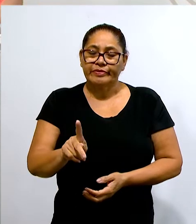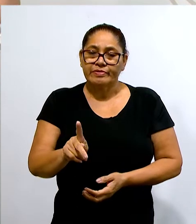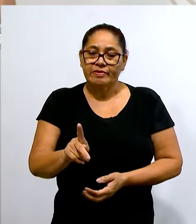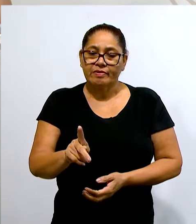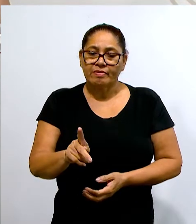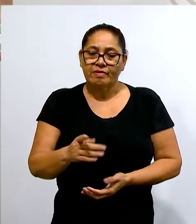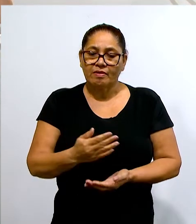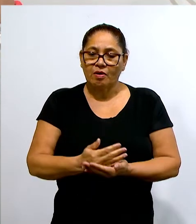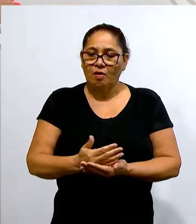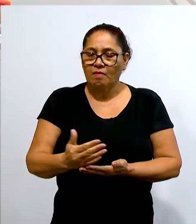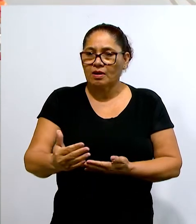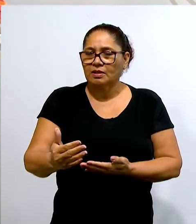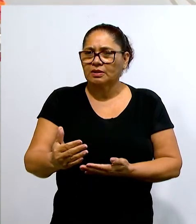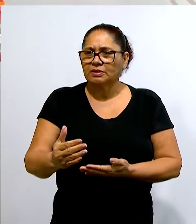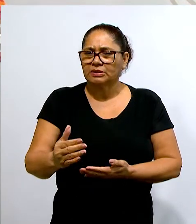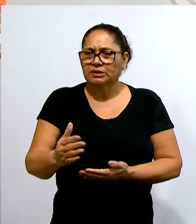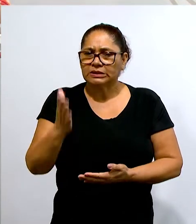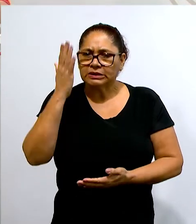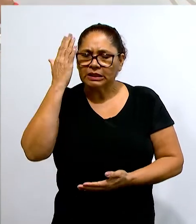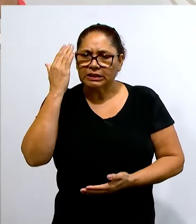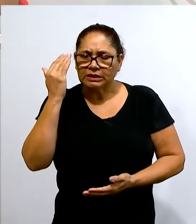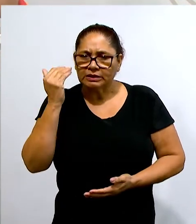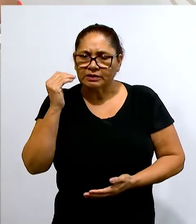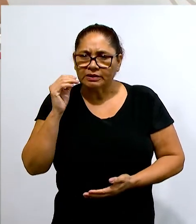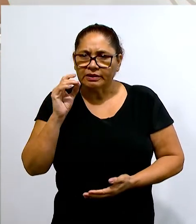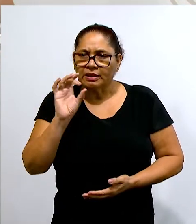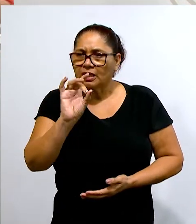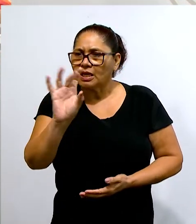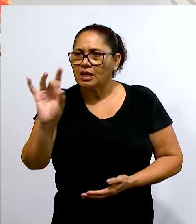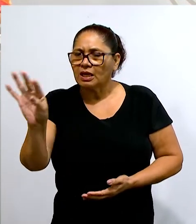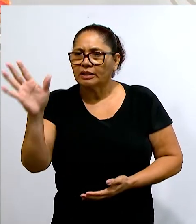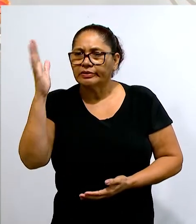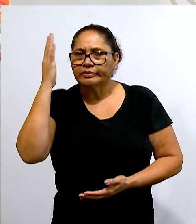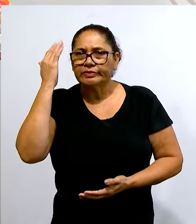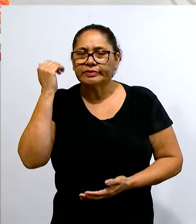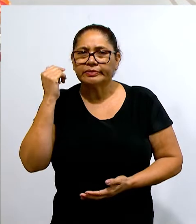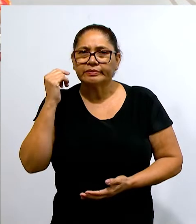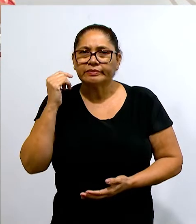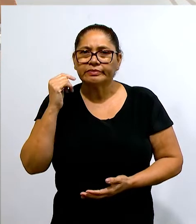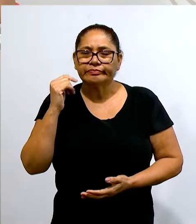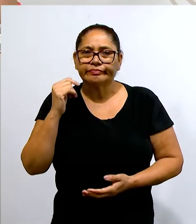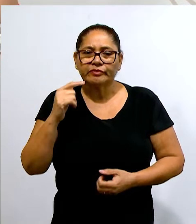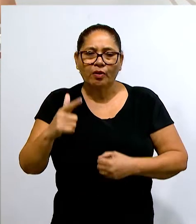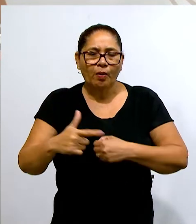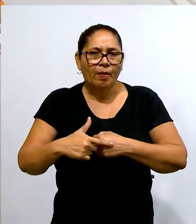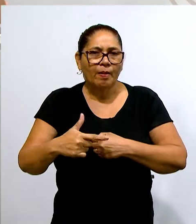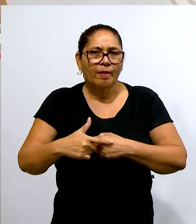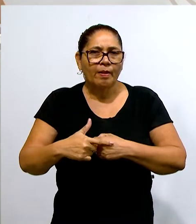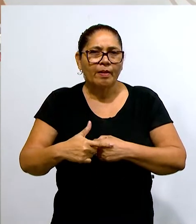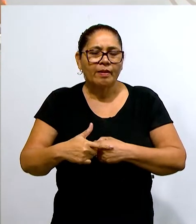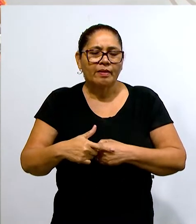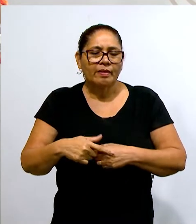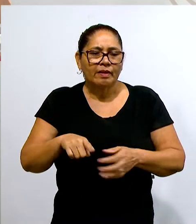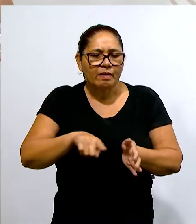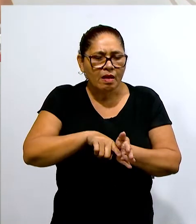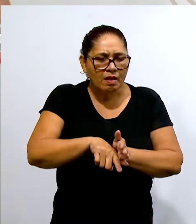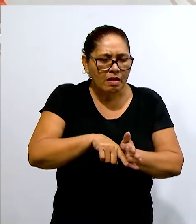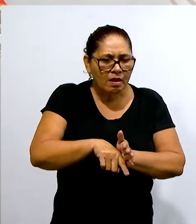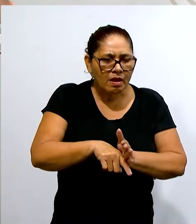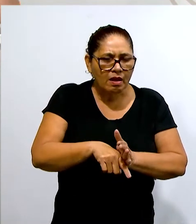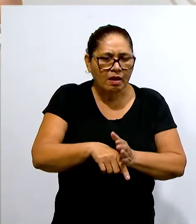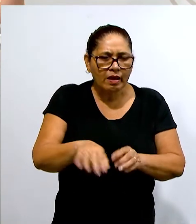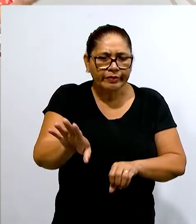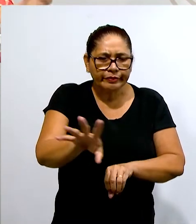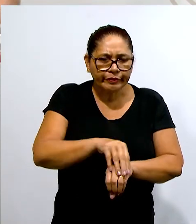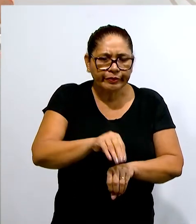quê? Saber o que cada um sabe. Aí a gente volta lá naqueles elementos iniciais. Fazer os levantamentos dos conhecimentos